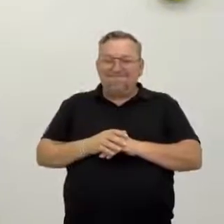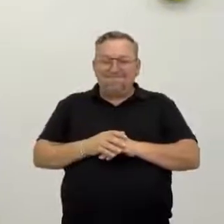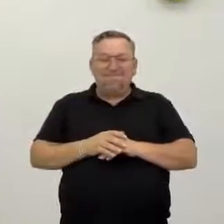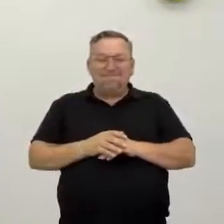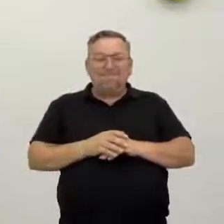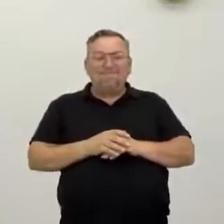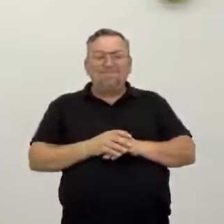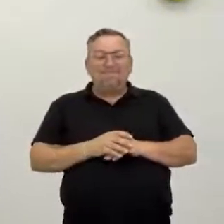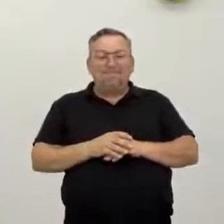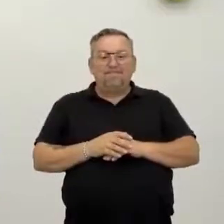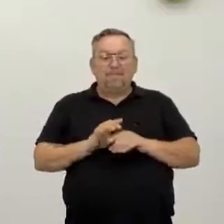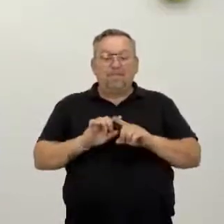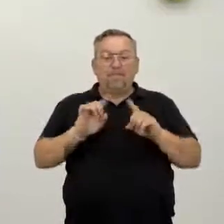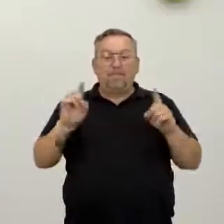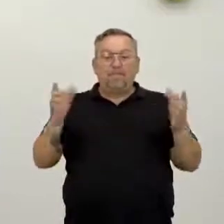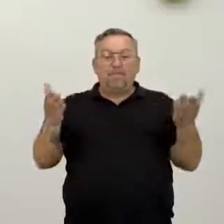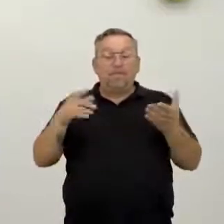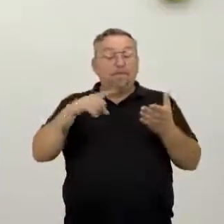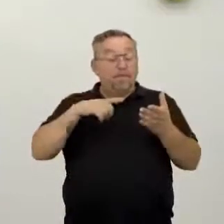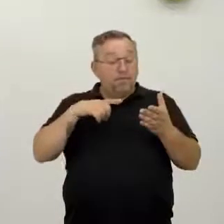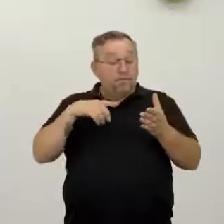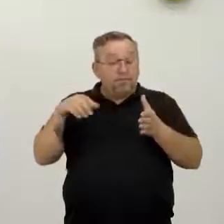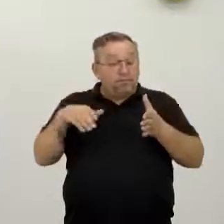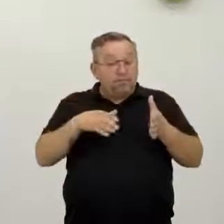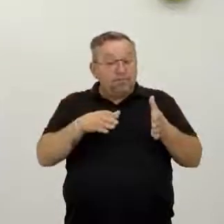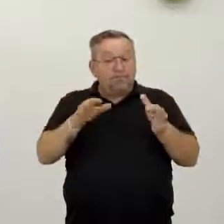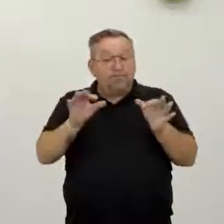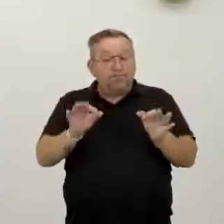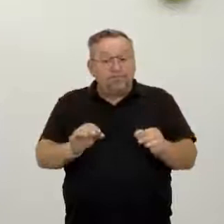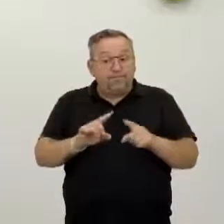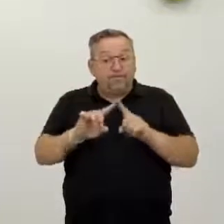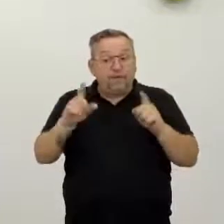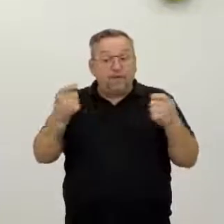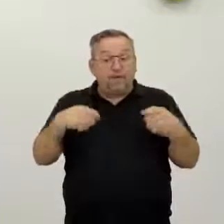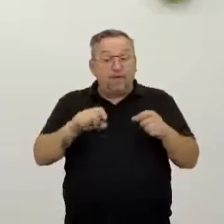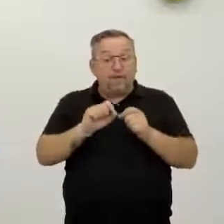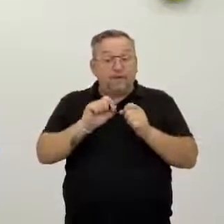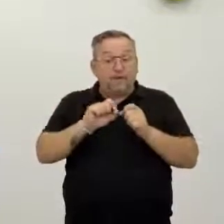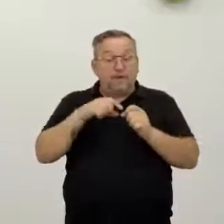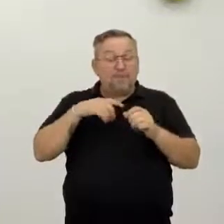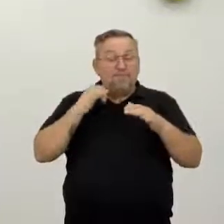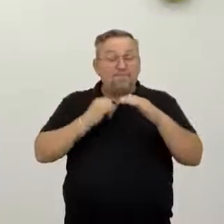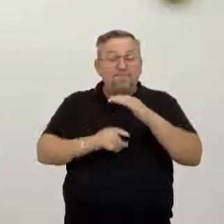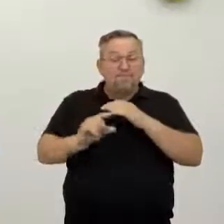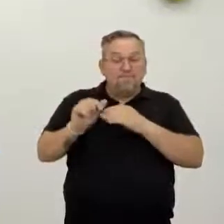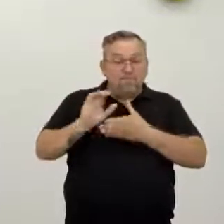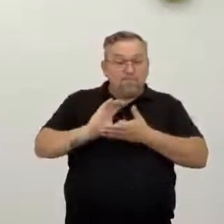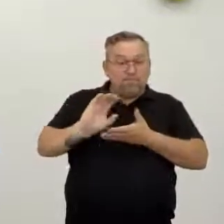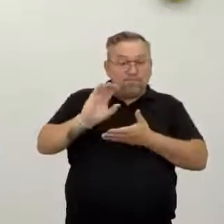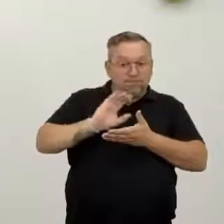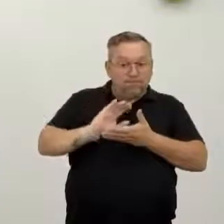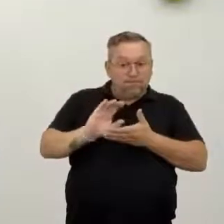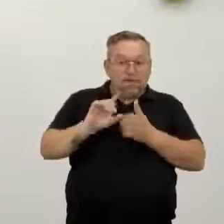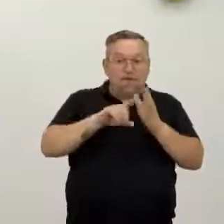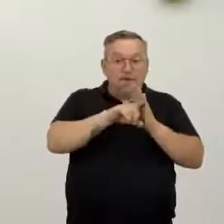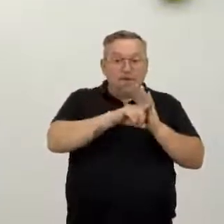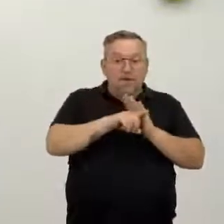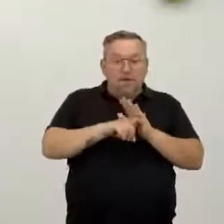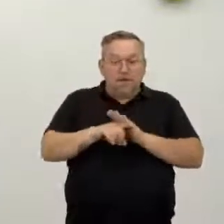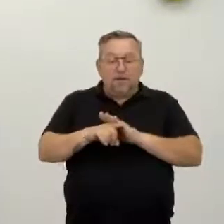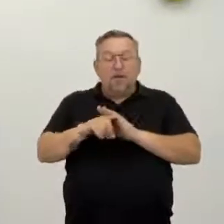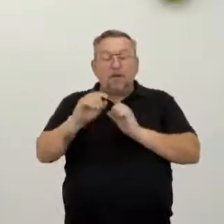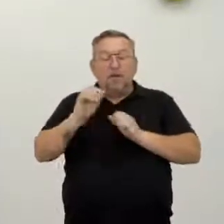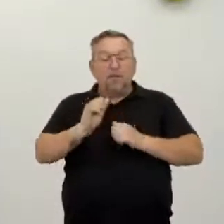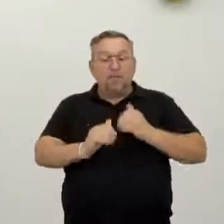mais avançado. Nós estamos no caminho, né? O que precisa mais é de investimento em P&D, pesquisa e desenvolvimento, que a gente